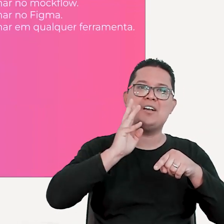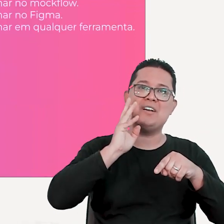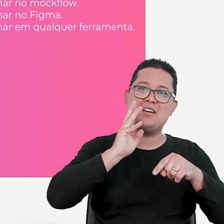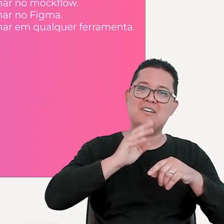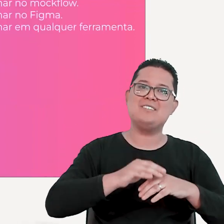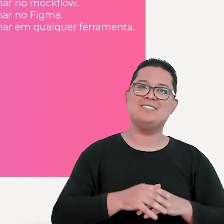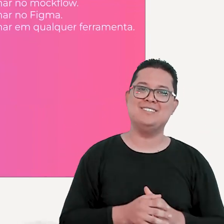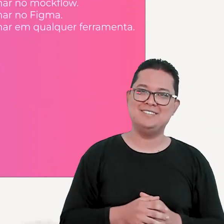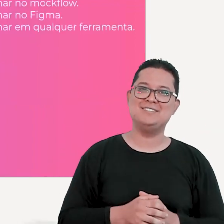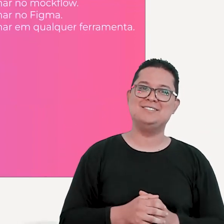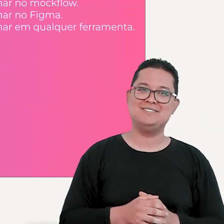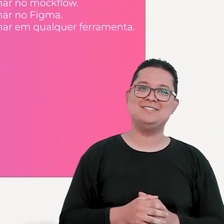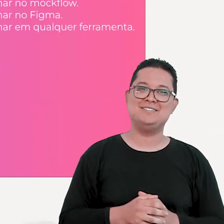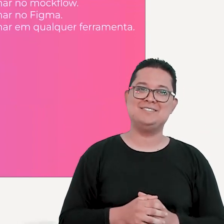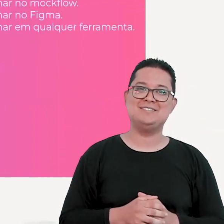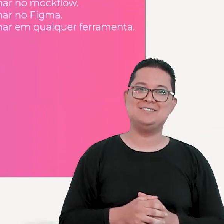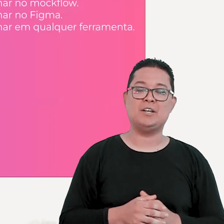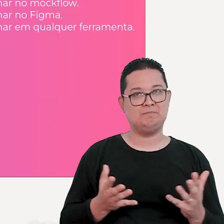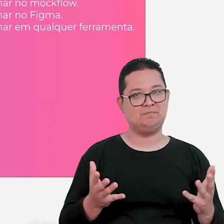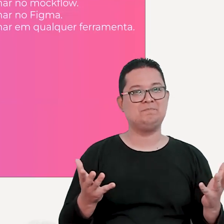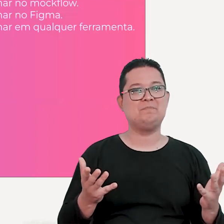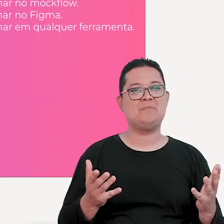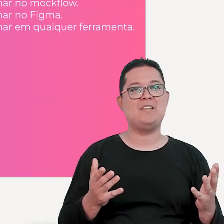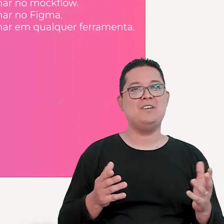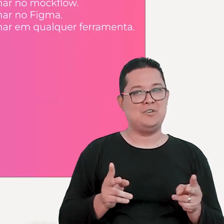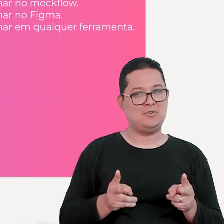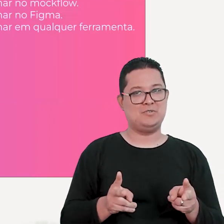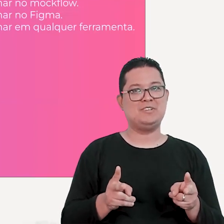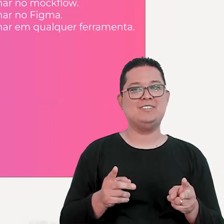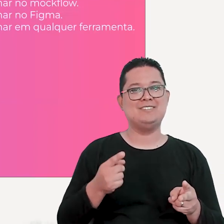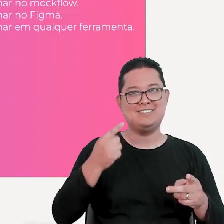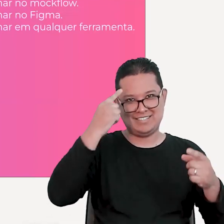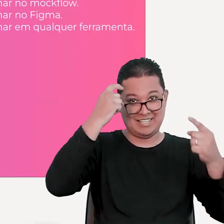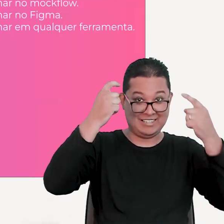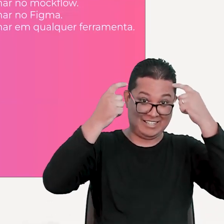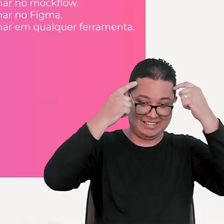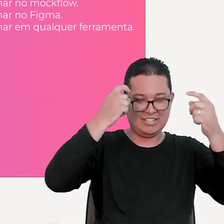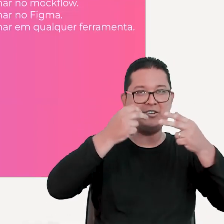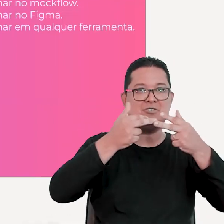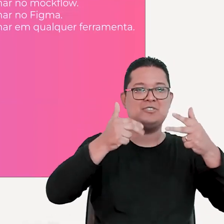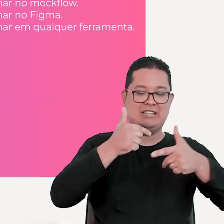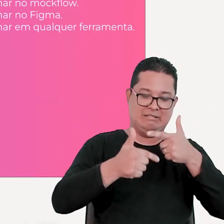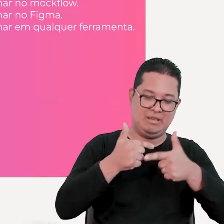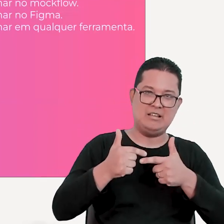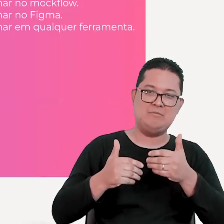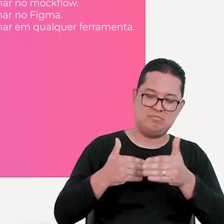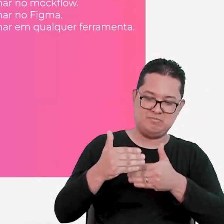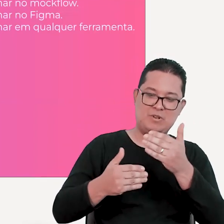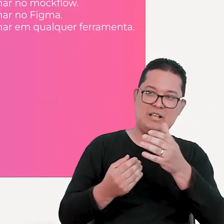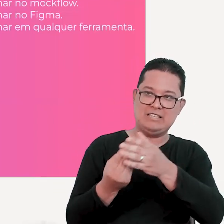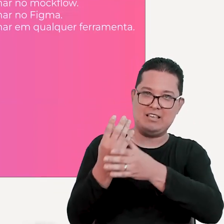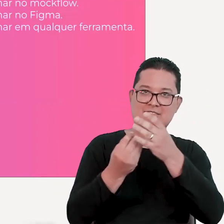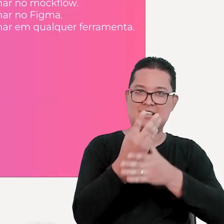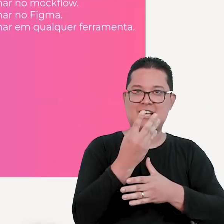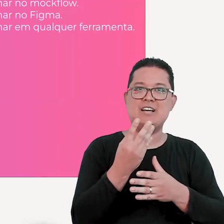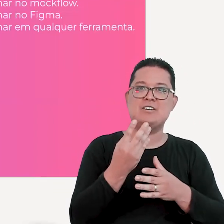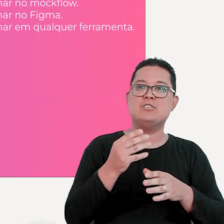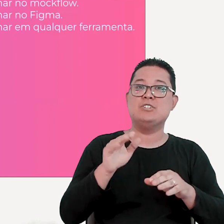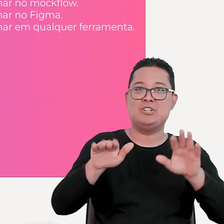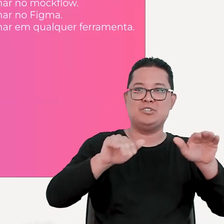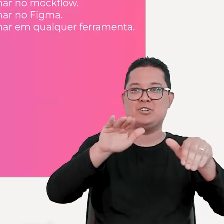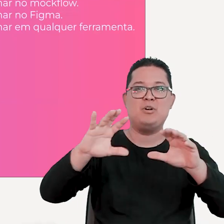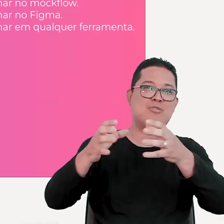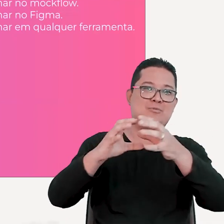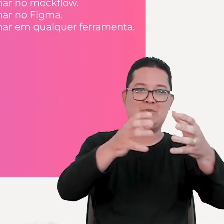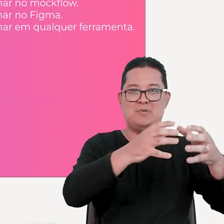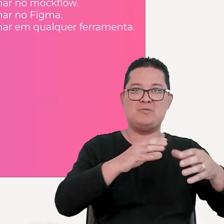Aí, ainda falando sobre essa questão de cocriação do processo de trabalho, quando eu falo em desenhar, eu não